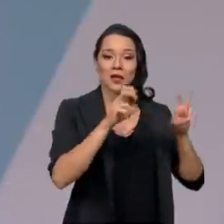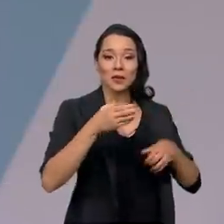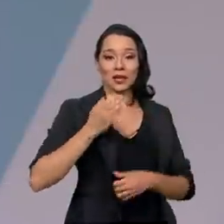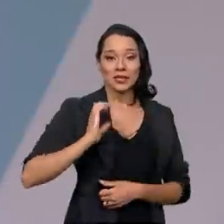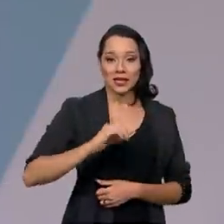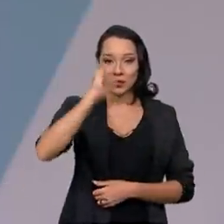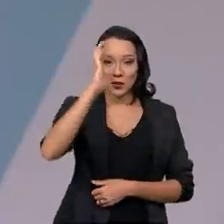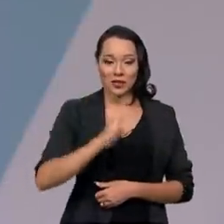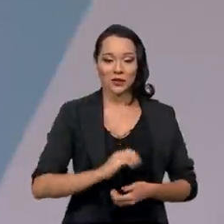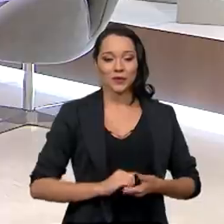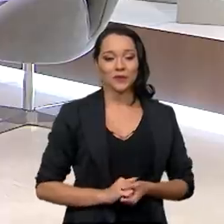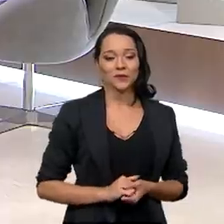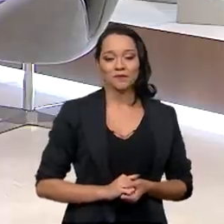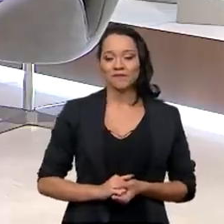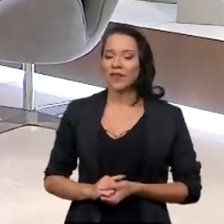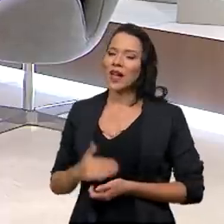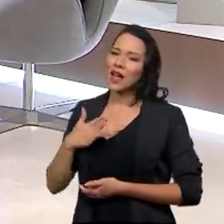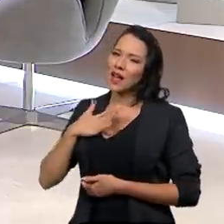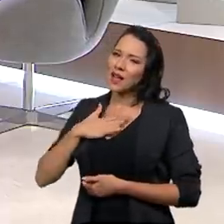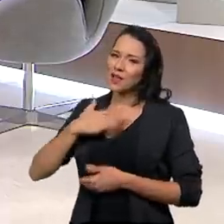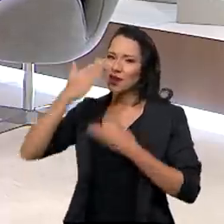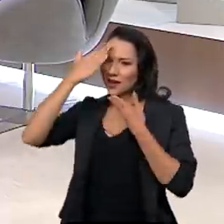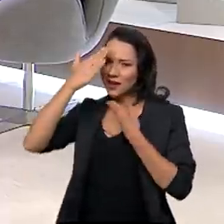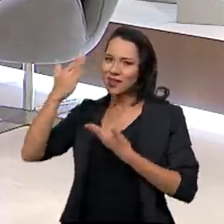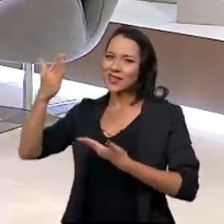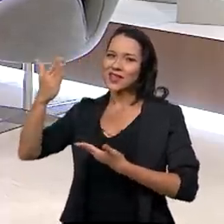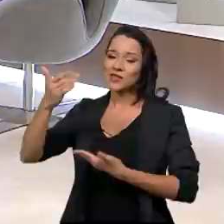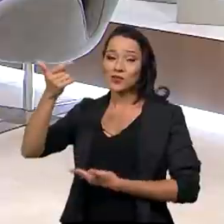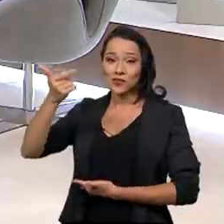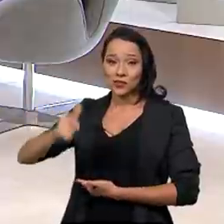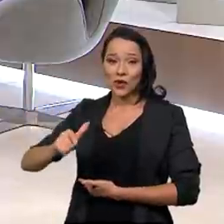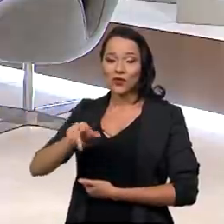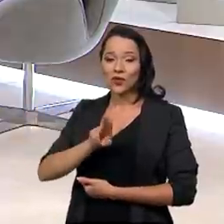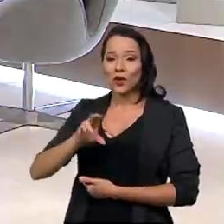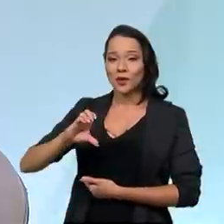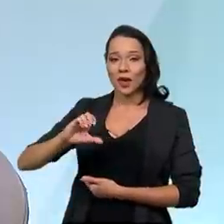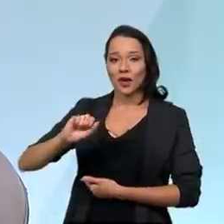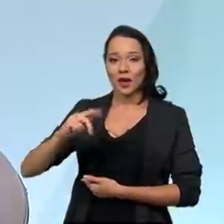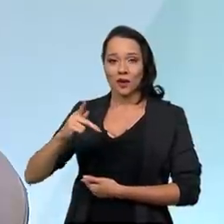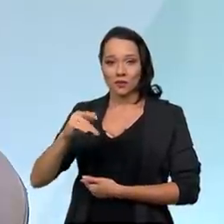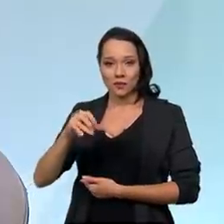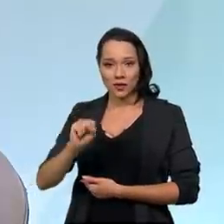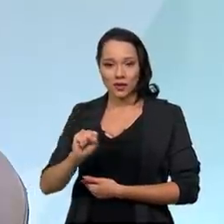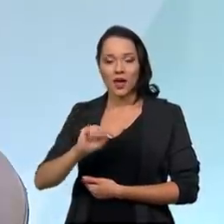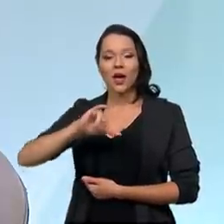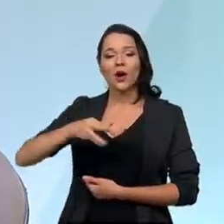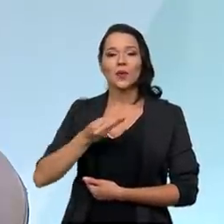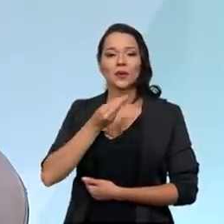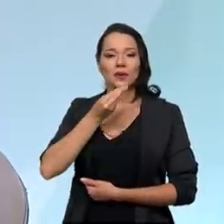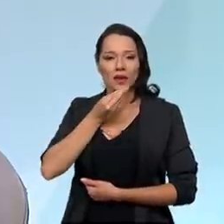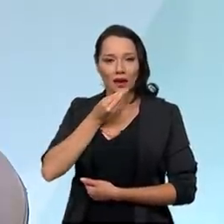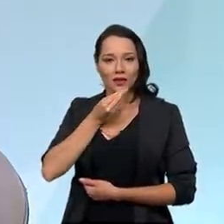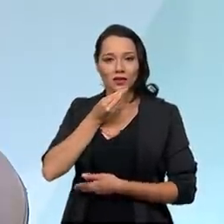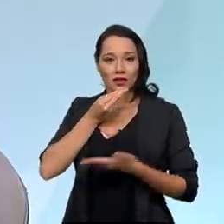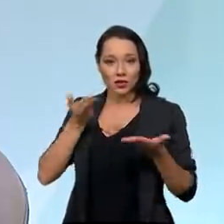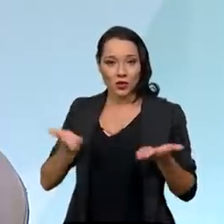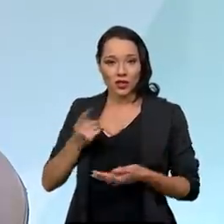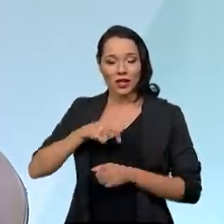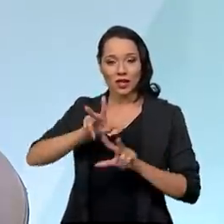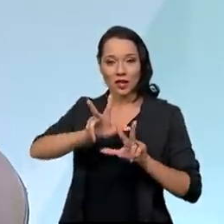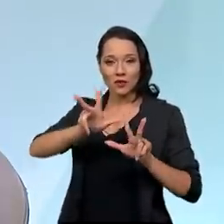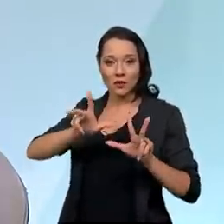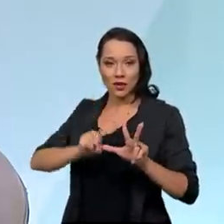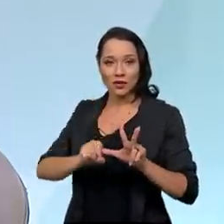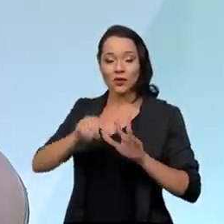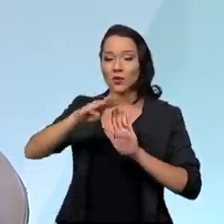brasileira. Paulo, eu que agradeço mais uma vez em nome da CAPES a oportunidade de estar aqui na TV Brasil, no